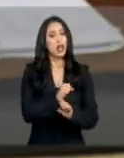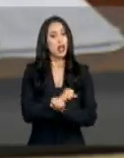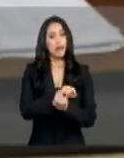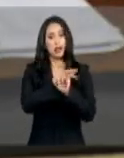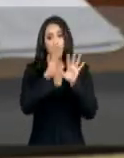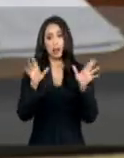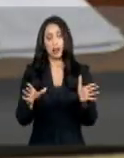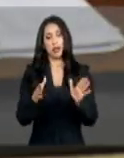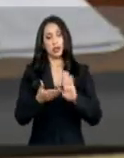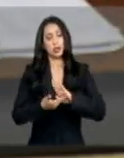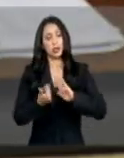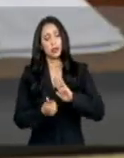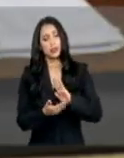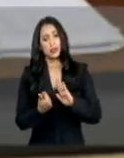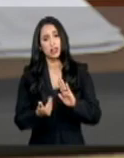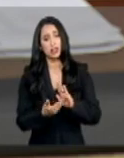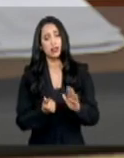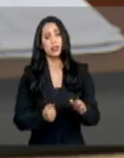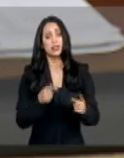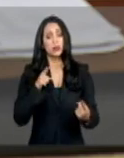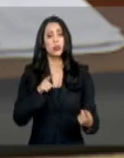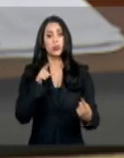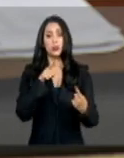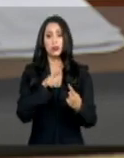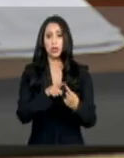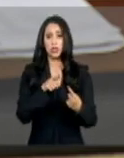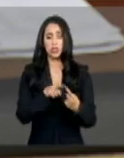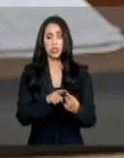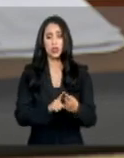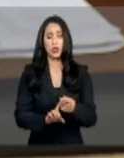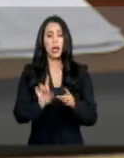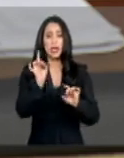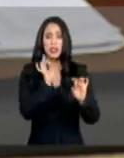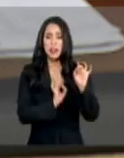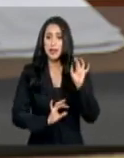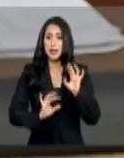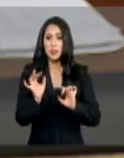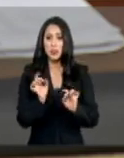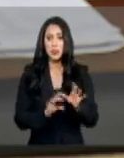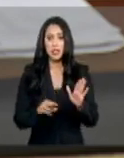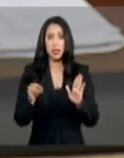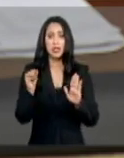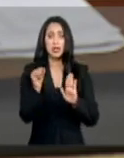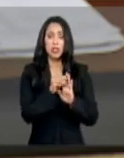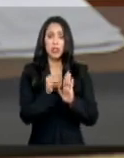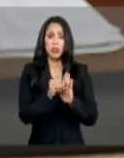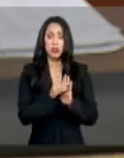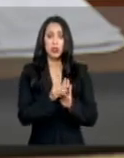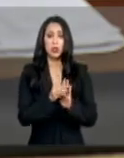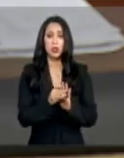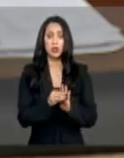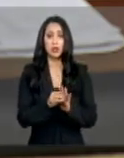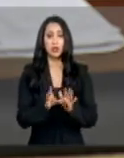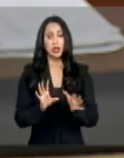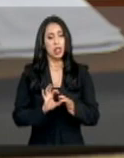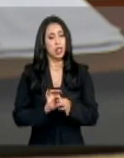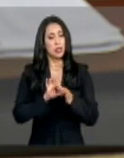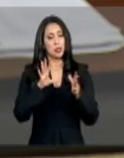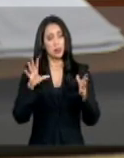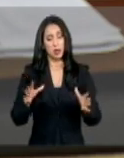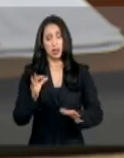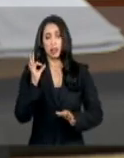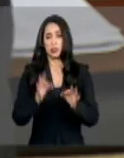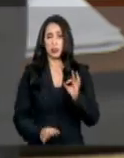afastado e mesmo assim com o objetivo específico por órgão investido do ofício judicante